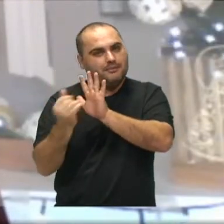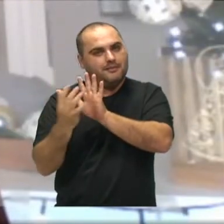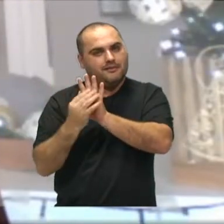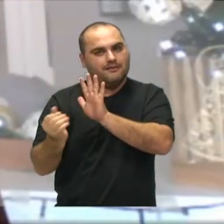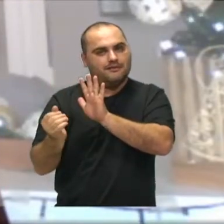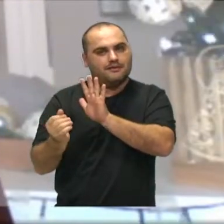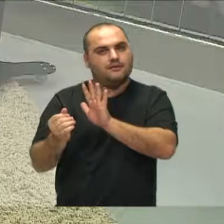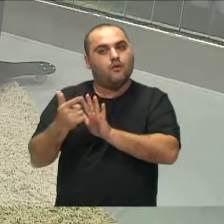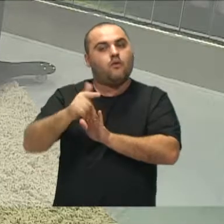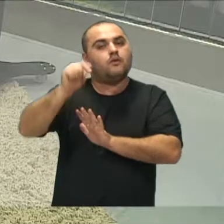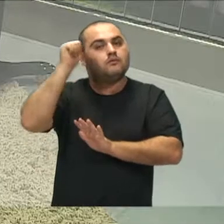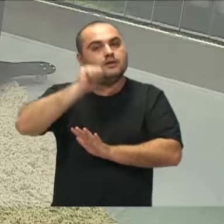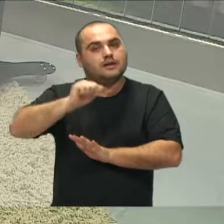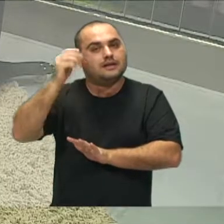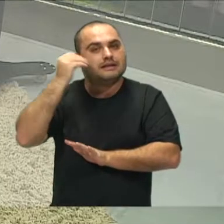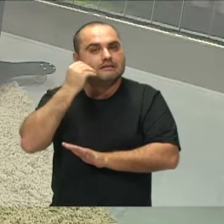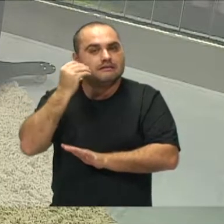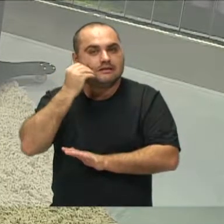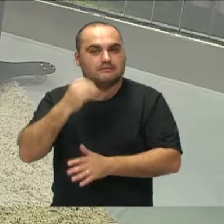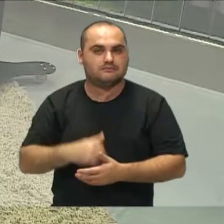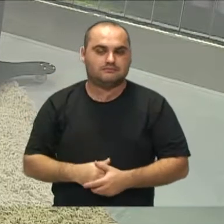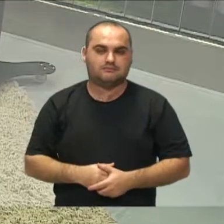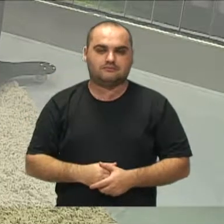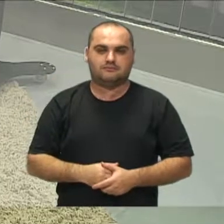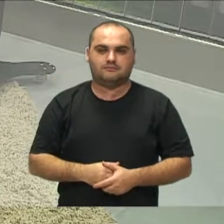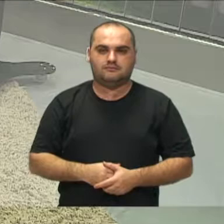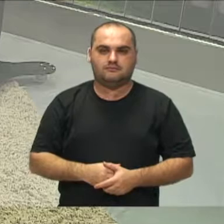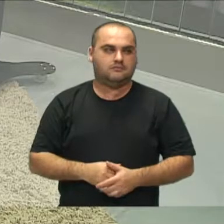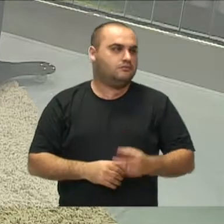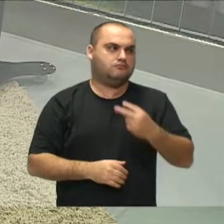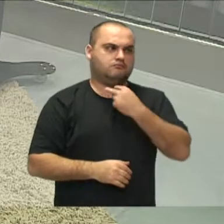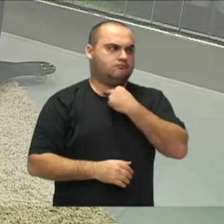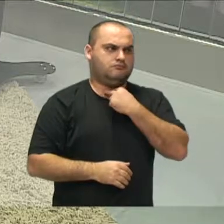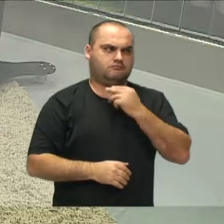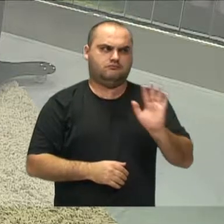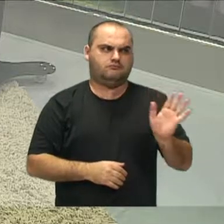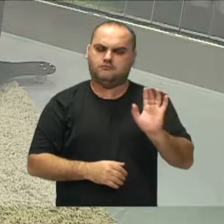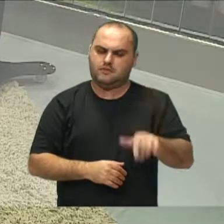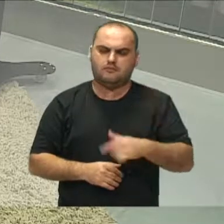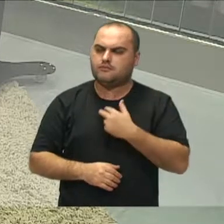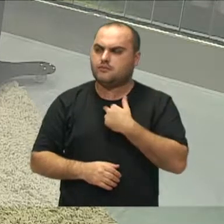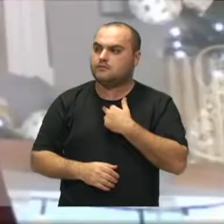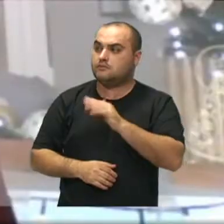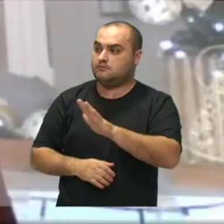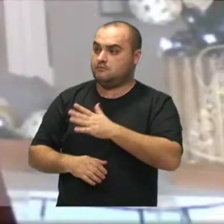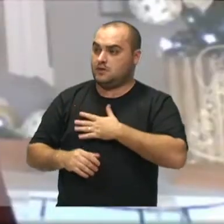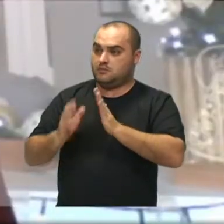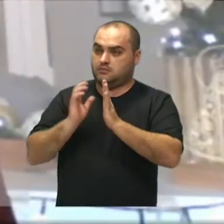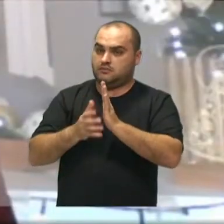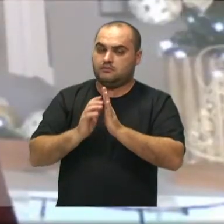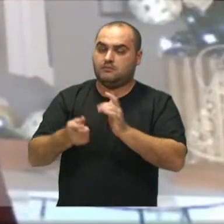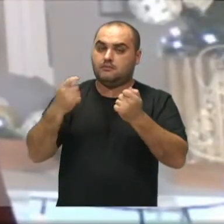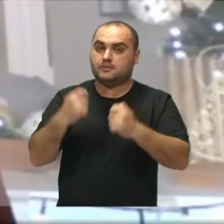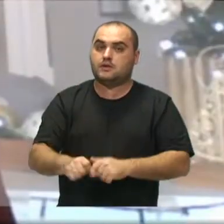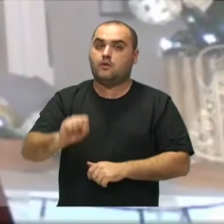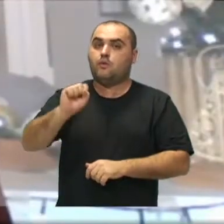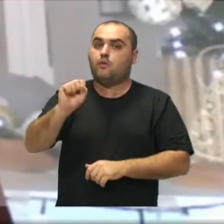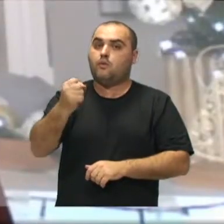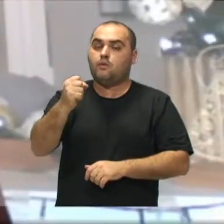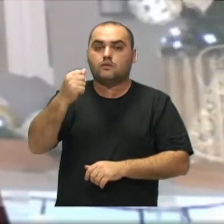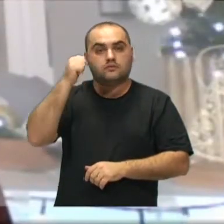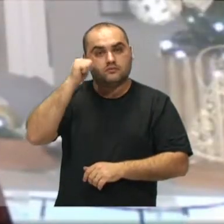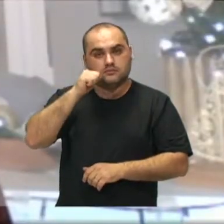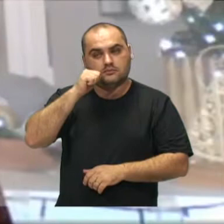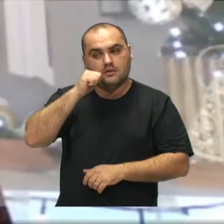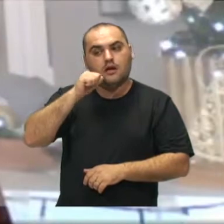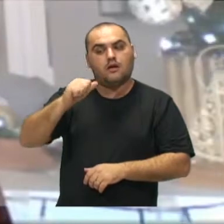venham tentando também. Não pode parar, né? Não pode. No meu partido, todos os partidos teriam que ter 8 mulheres, nós colocamos uma a